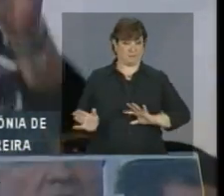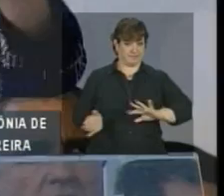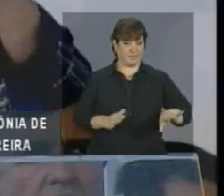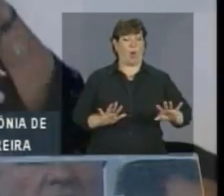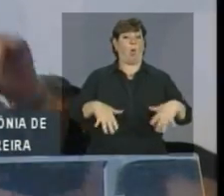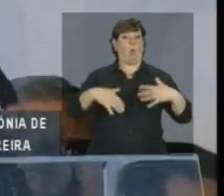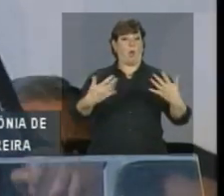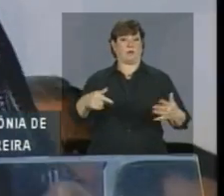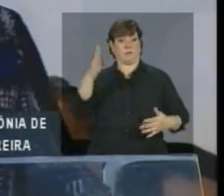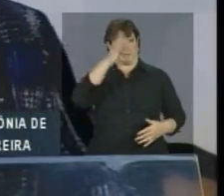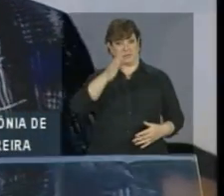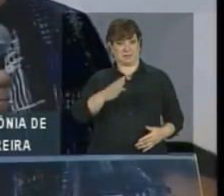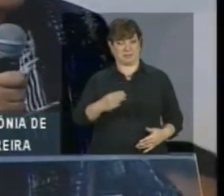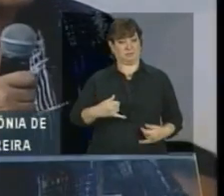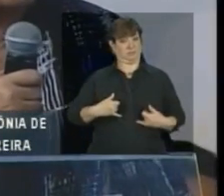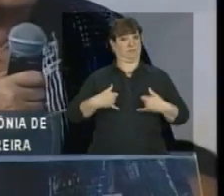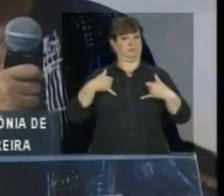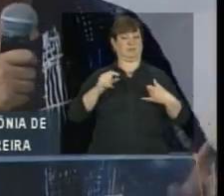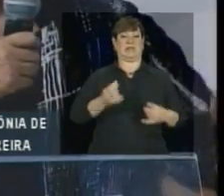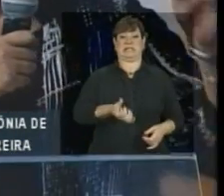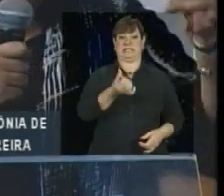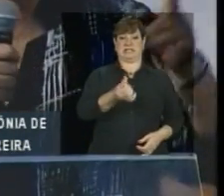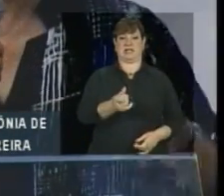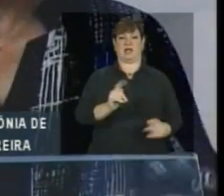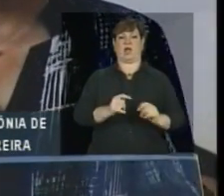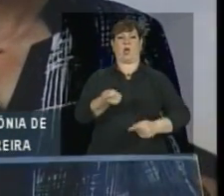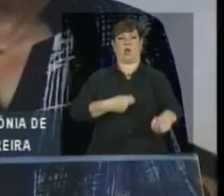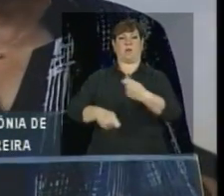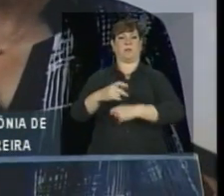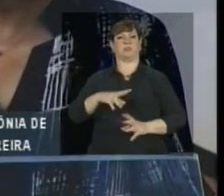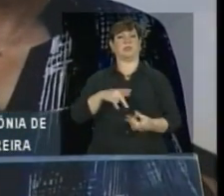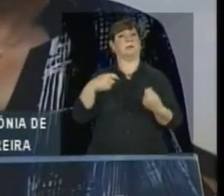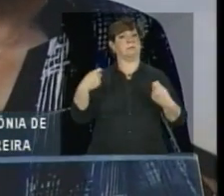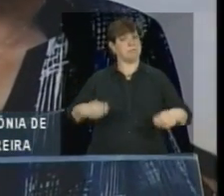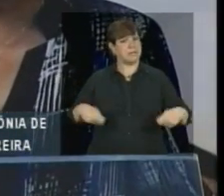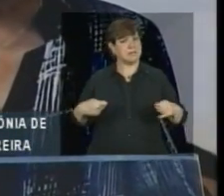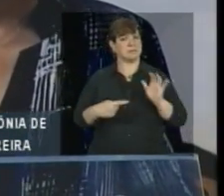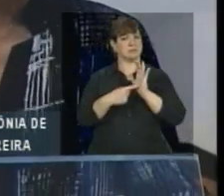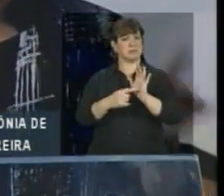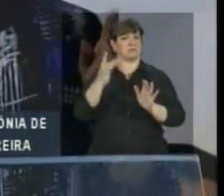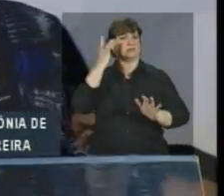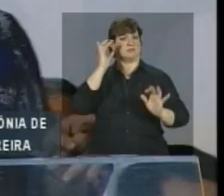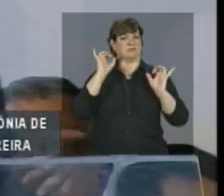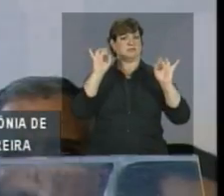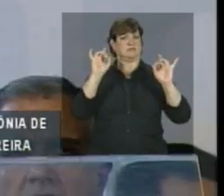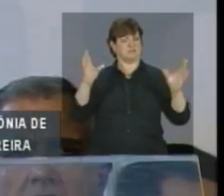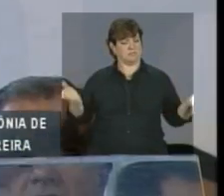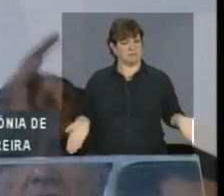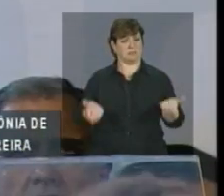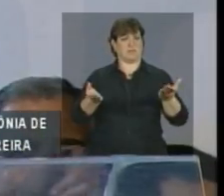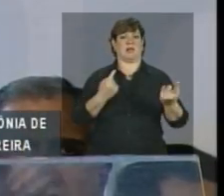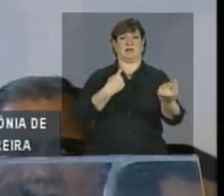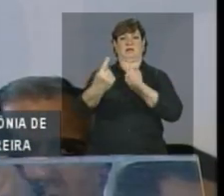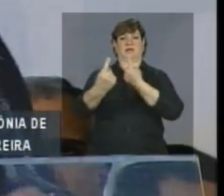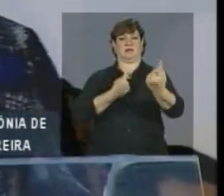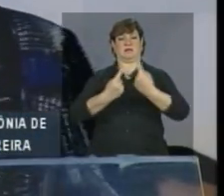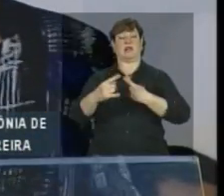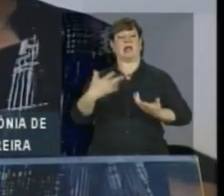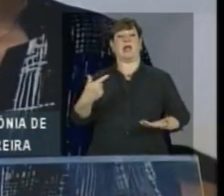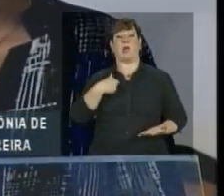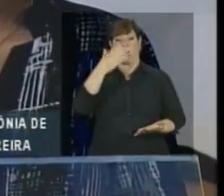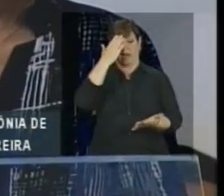se orgulha de ser a sexta economia do mundo, tem de estar à altura no transporte. Eu acredito que o grande